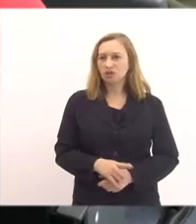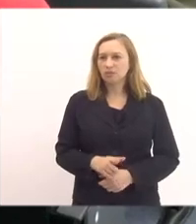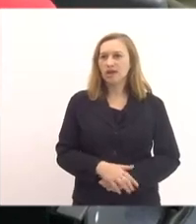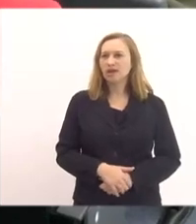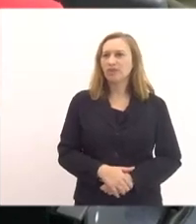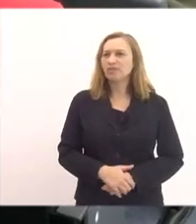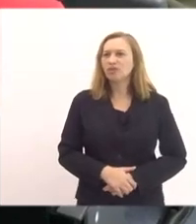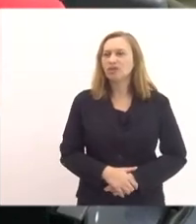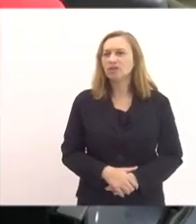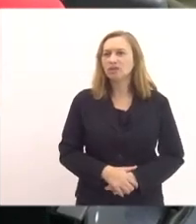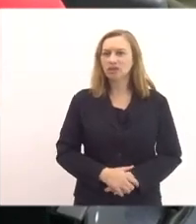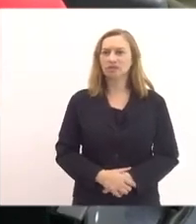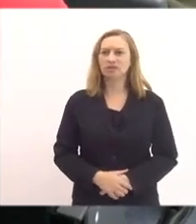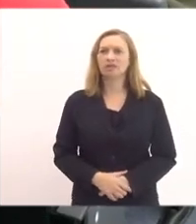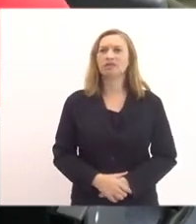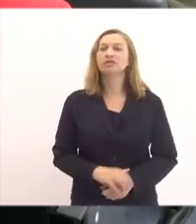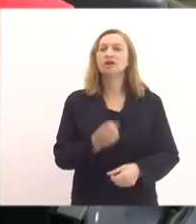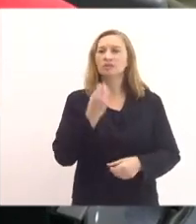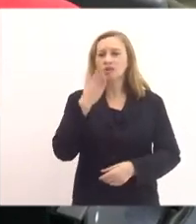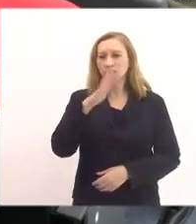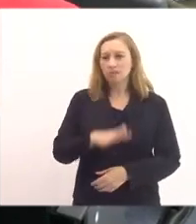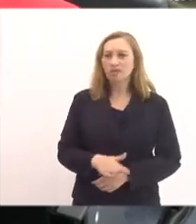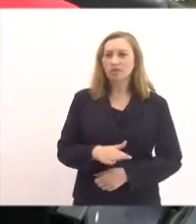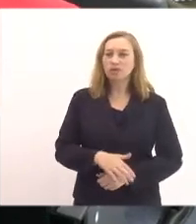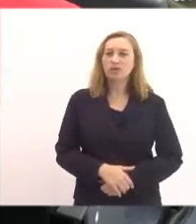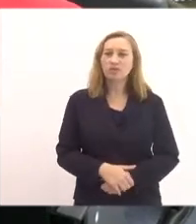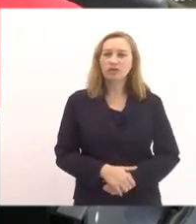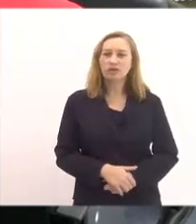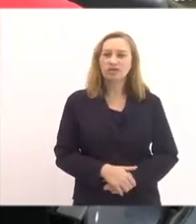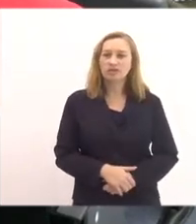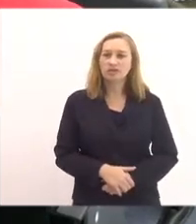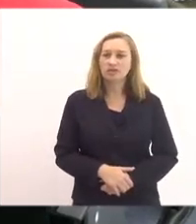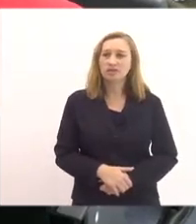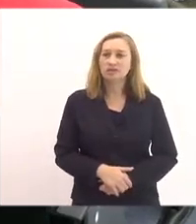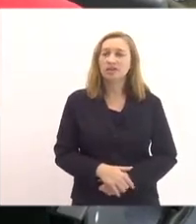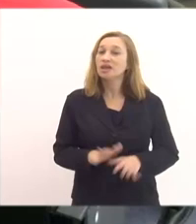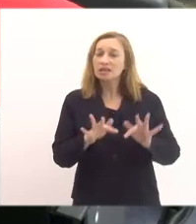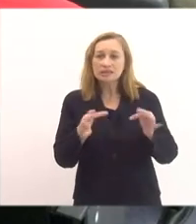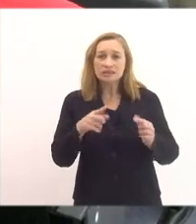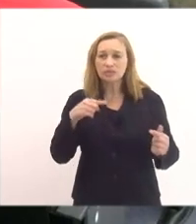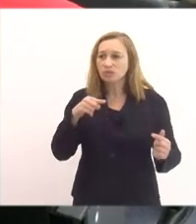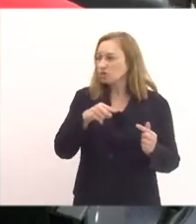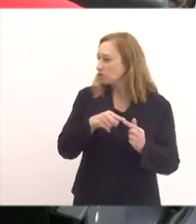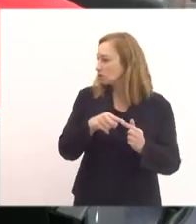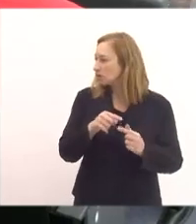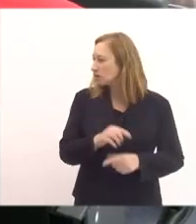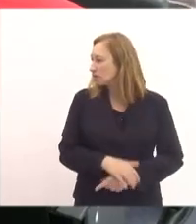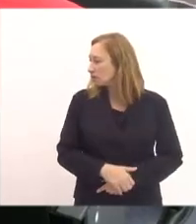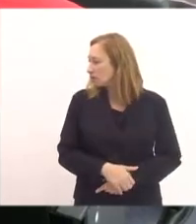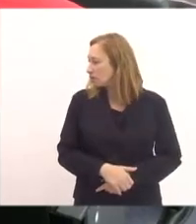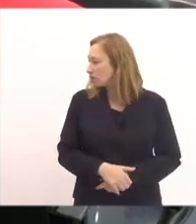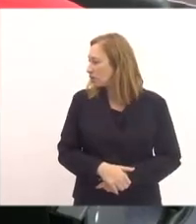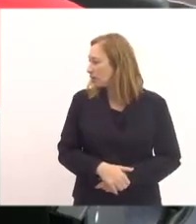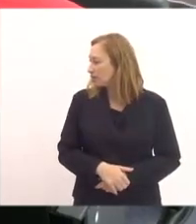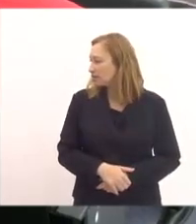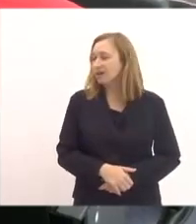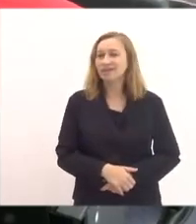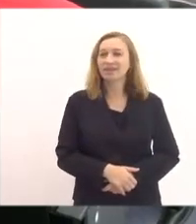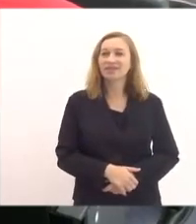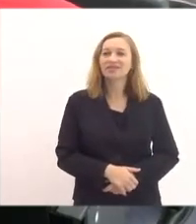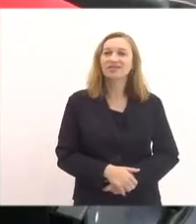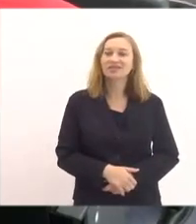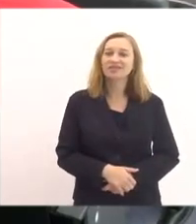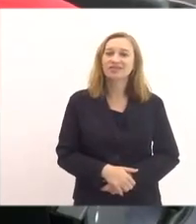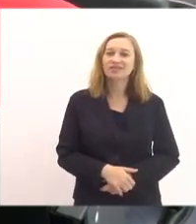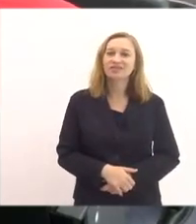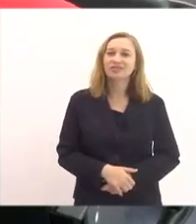Bom, primeiramente, boa tarde a todos da mesa. Eu vou ser simples e objetivo. Eu sou do concurso de combatente, né? Eu acho que falaram